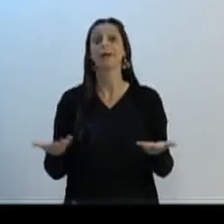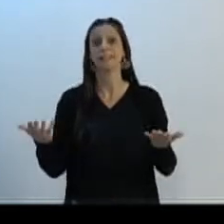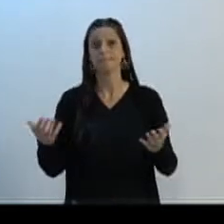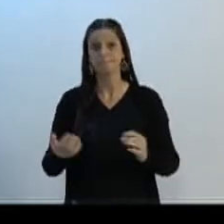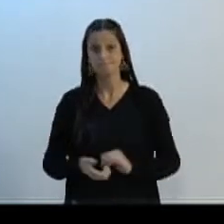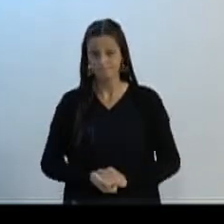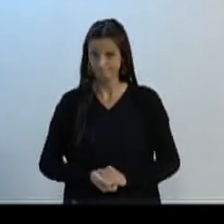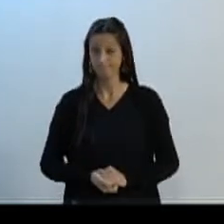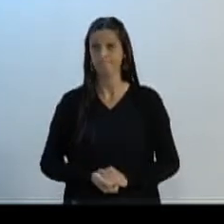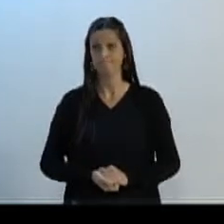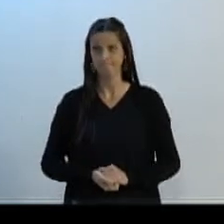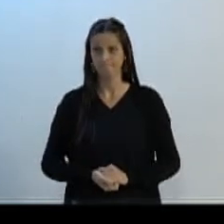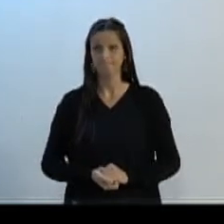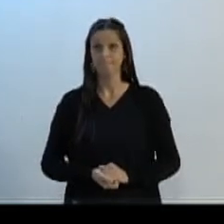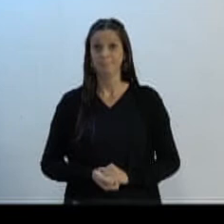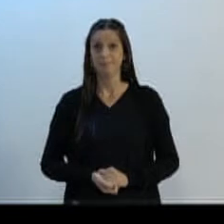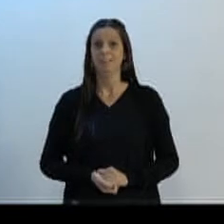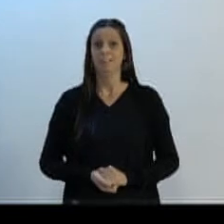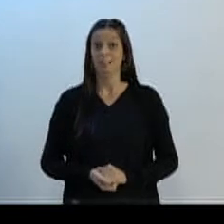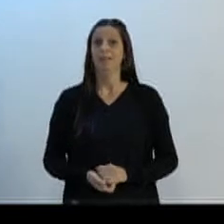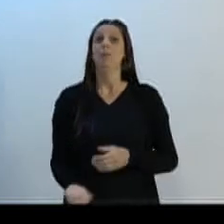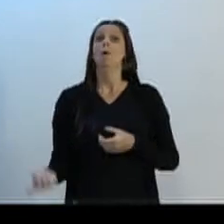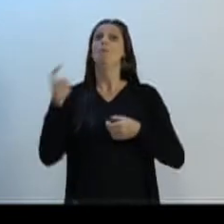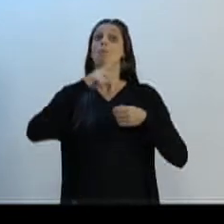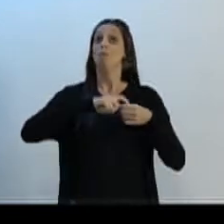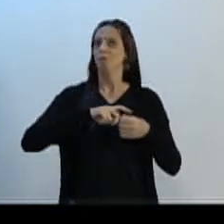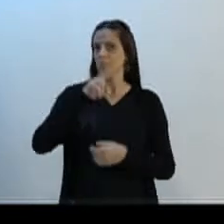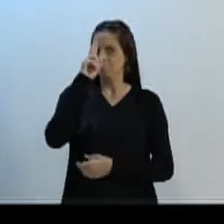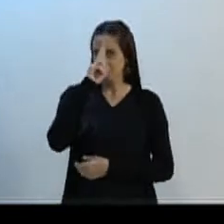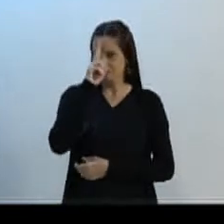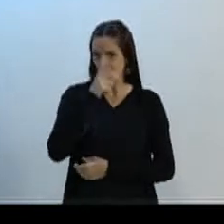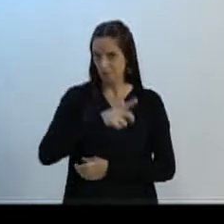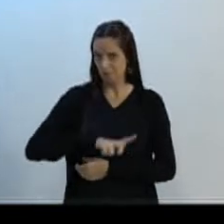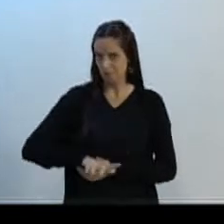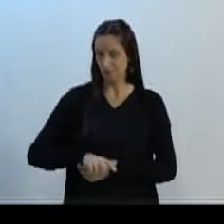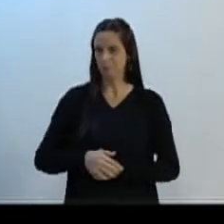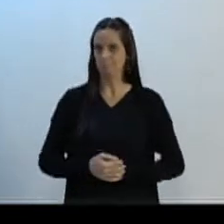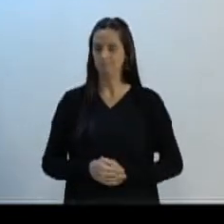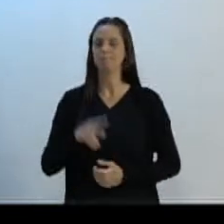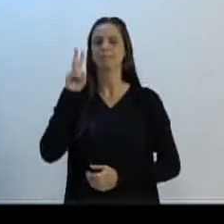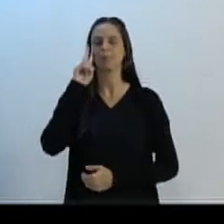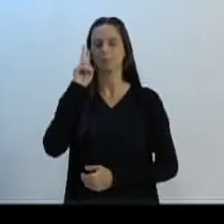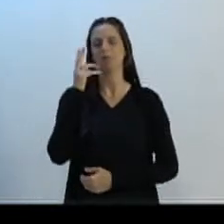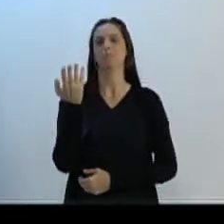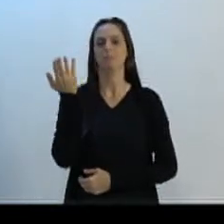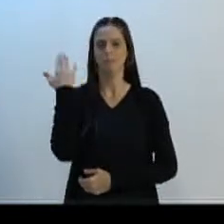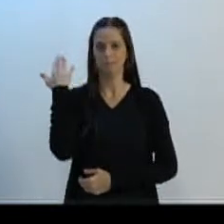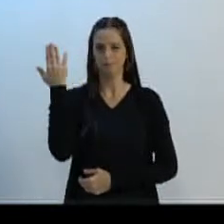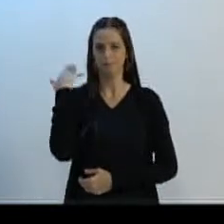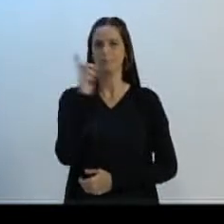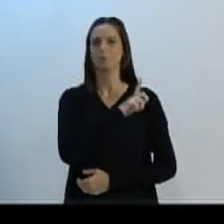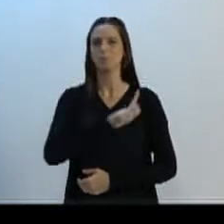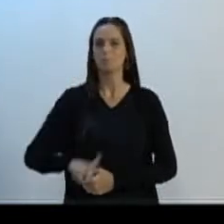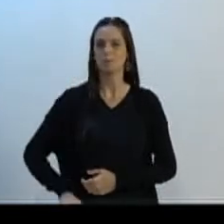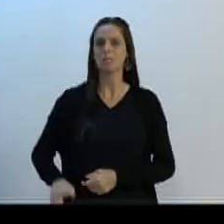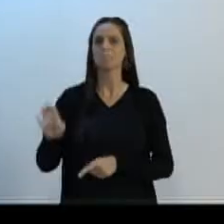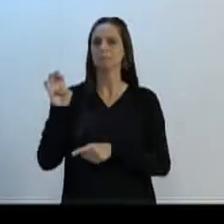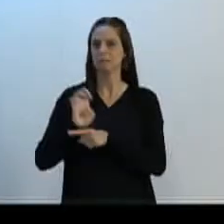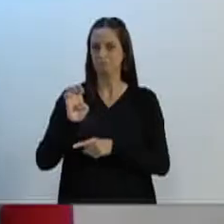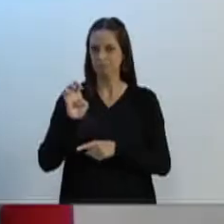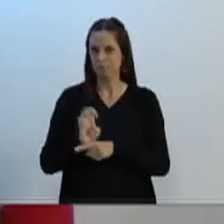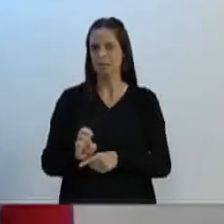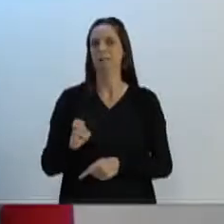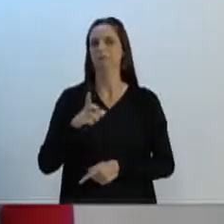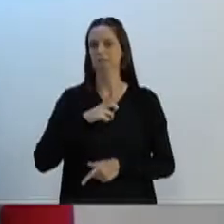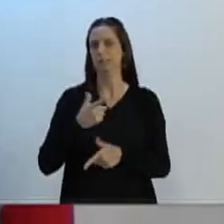Senhores, vamos recapitular um pouco. Eu me lembro muito bem da dificuldade que o governo do Estado teve, pode tirar a imagem